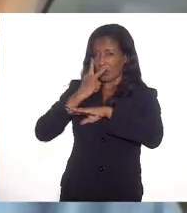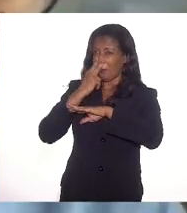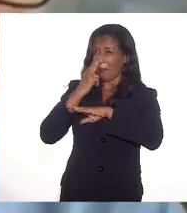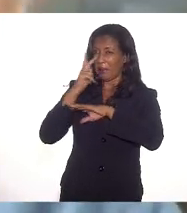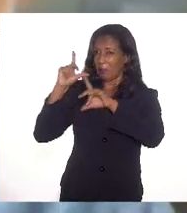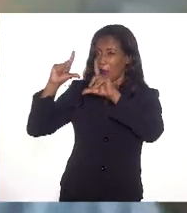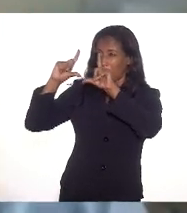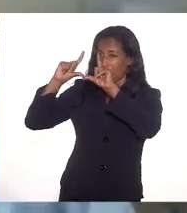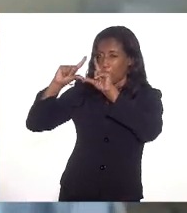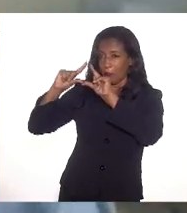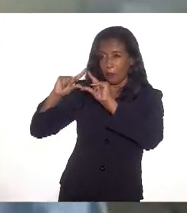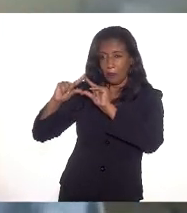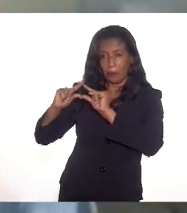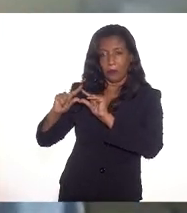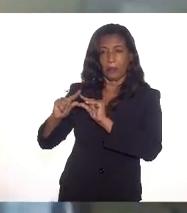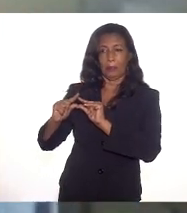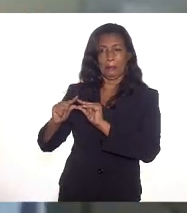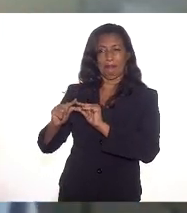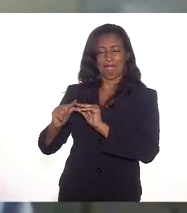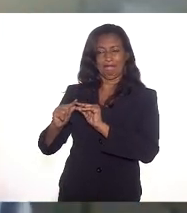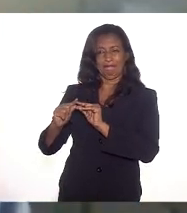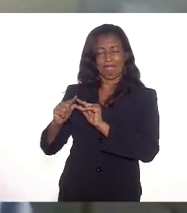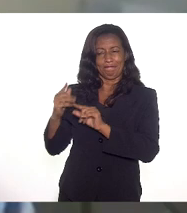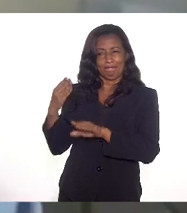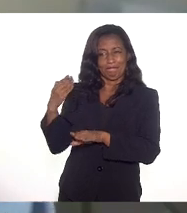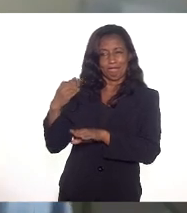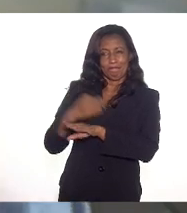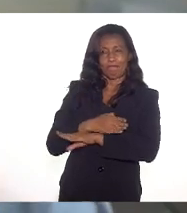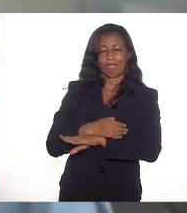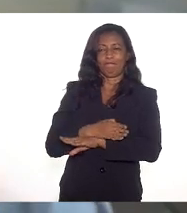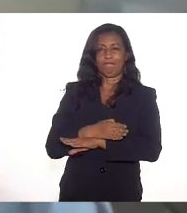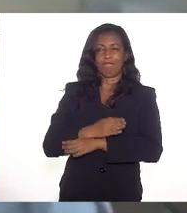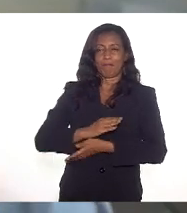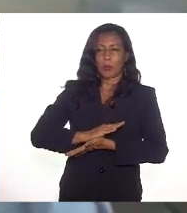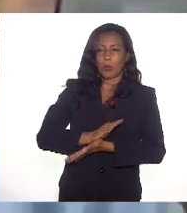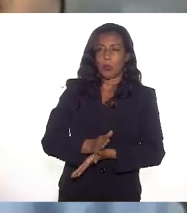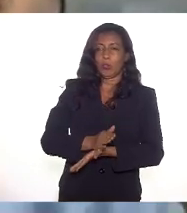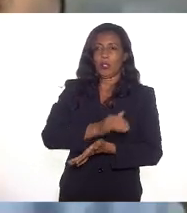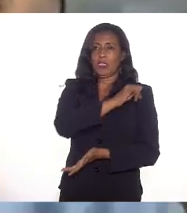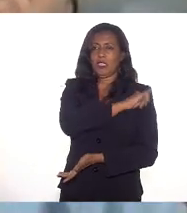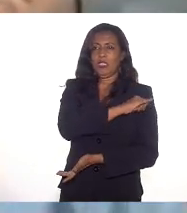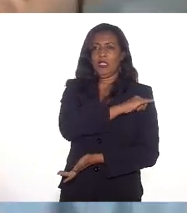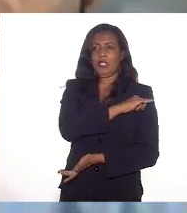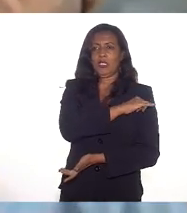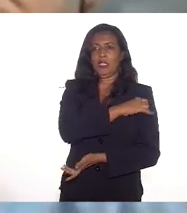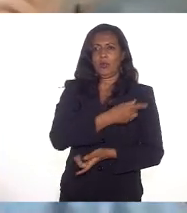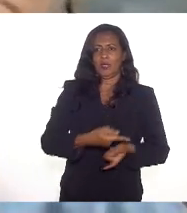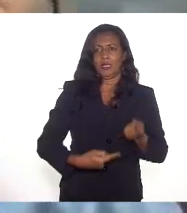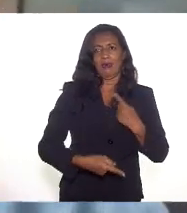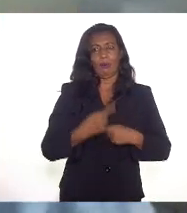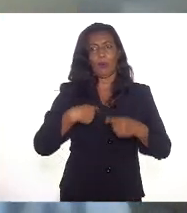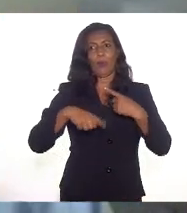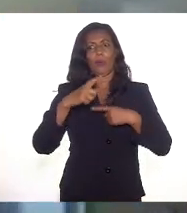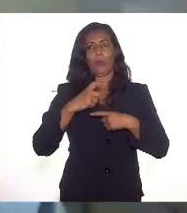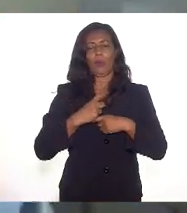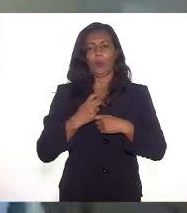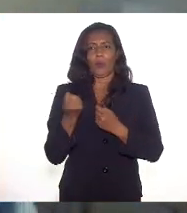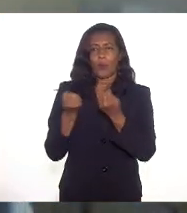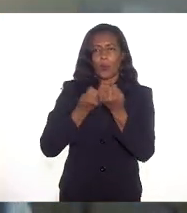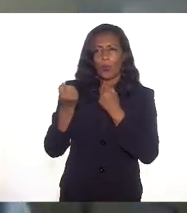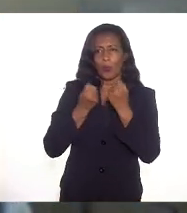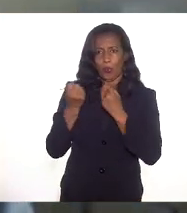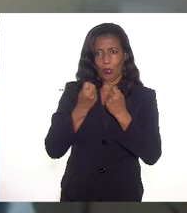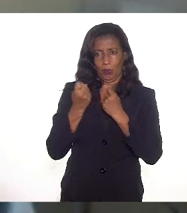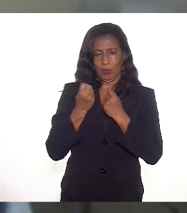sucessivamente, afetando sobremaneira o Rio de Janeiro e a recuperação econômica dele. A